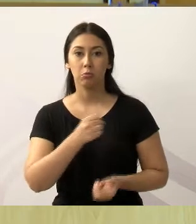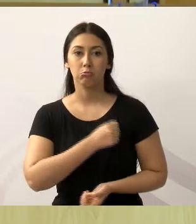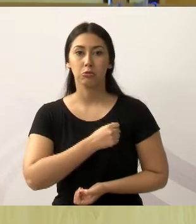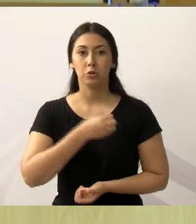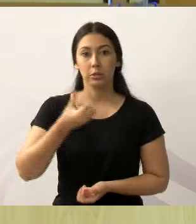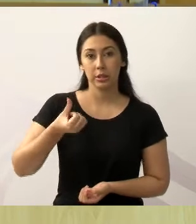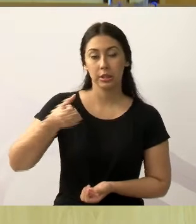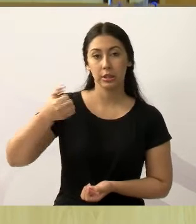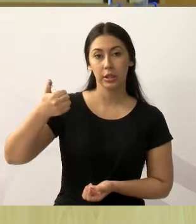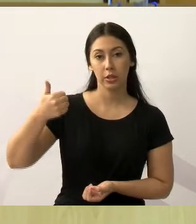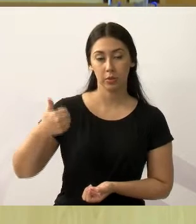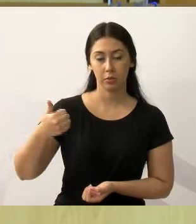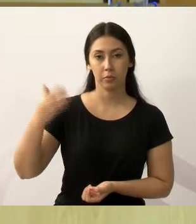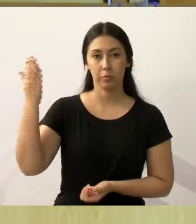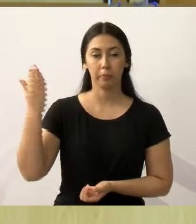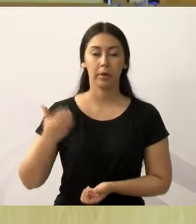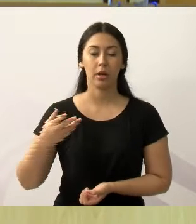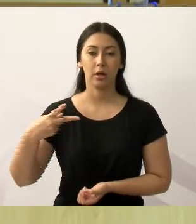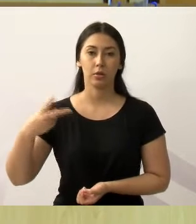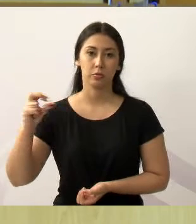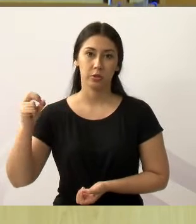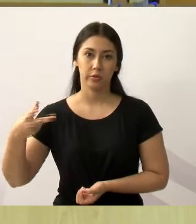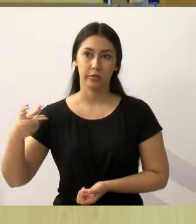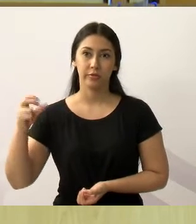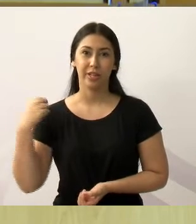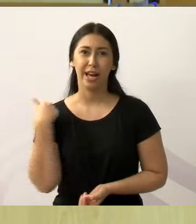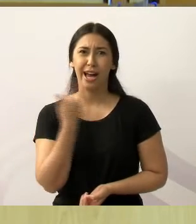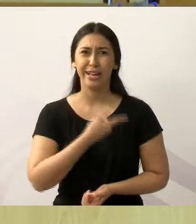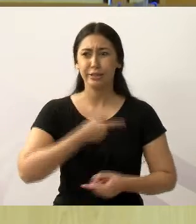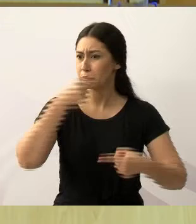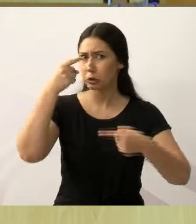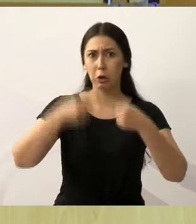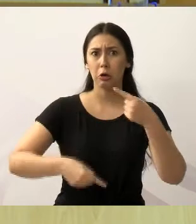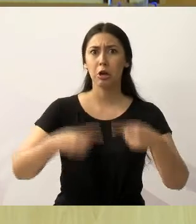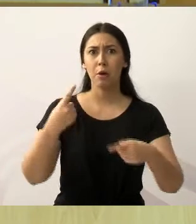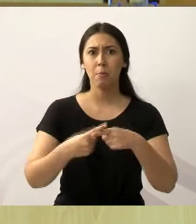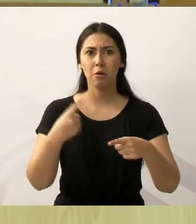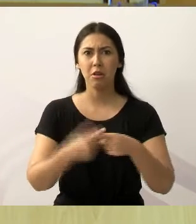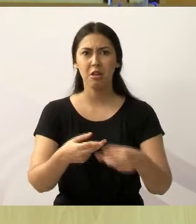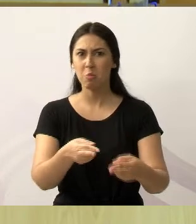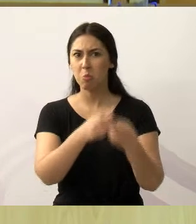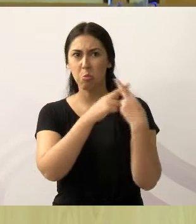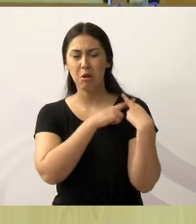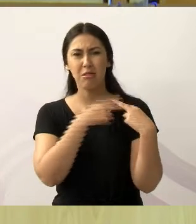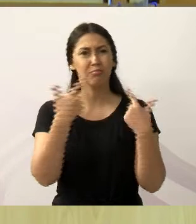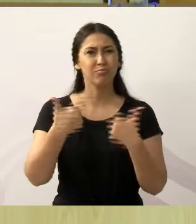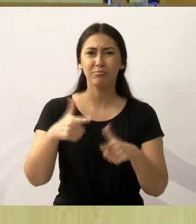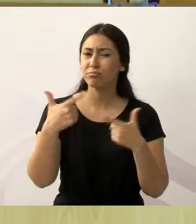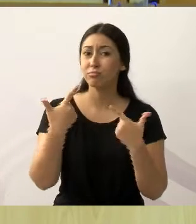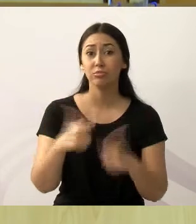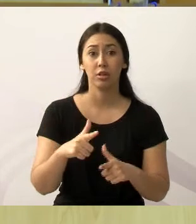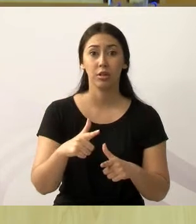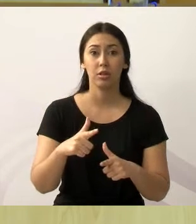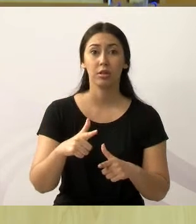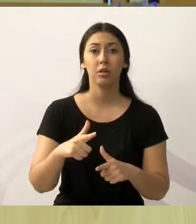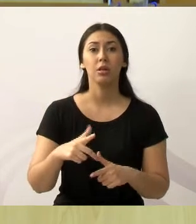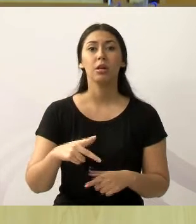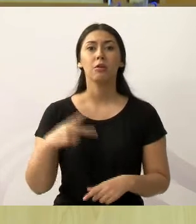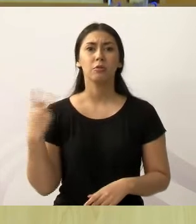1/2020 moção de repúdio em face da irresponsável e grave conduta praticada